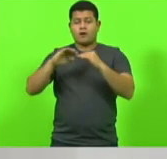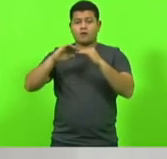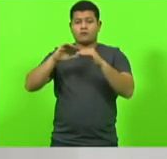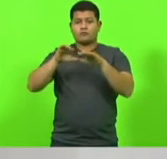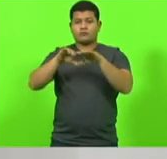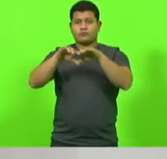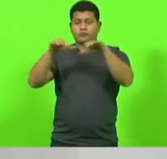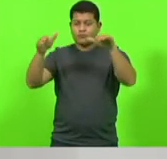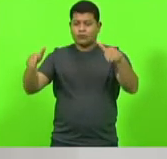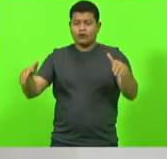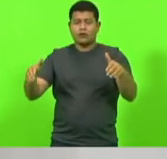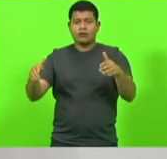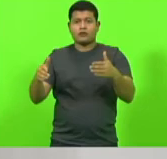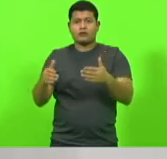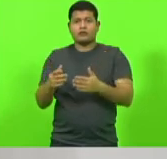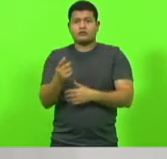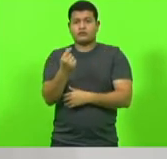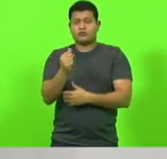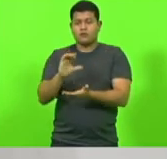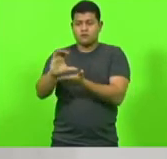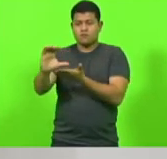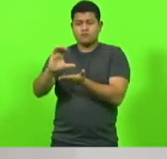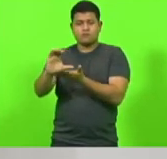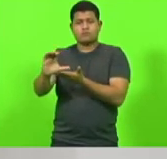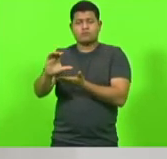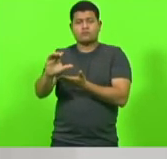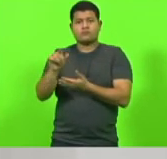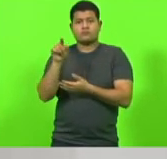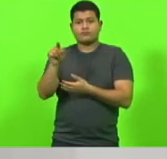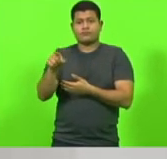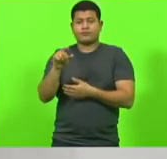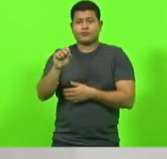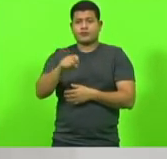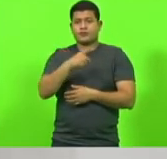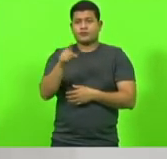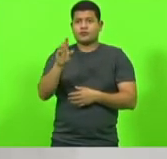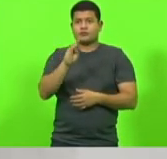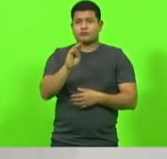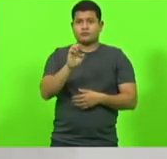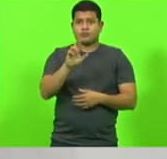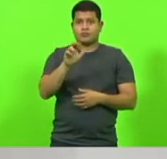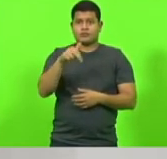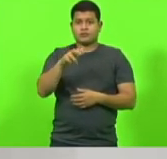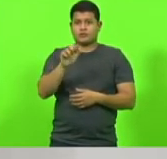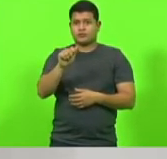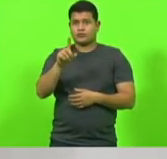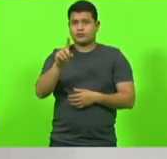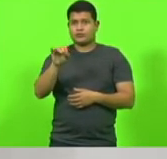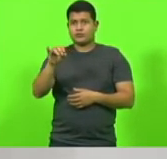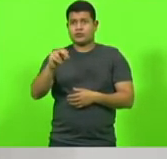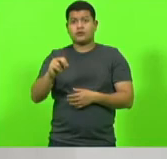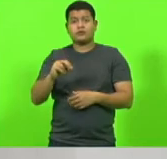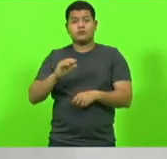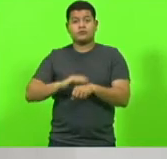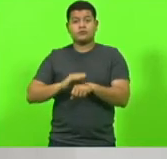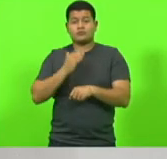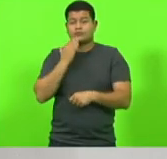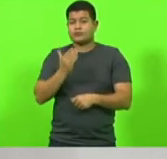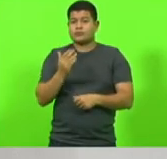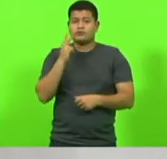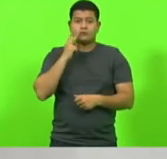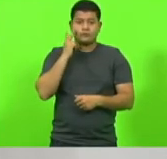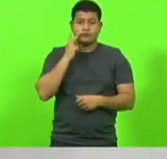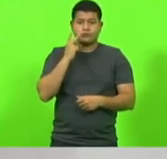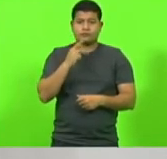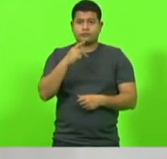o recurso que foi para o município de São Bernardino, foi um pedido do vereador